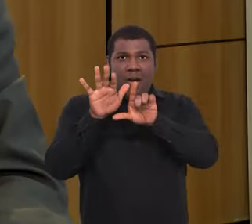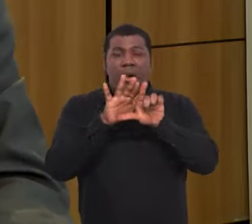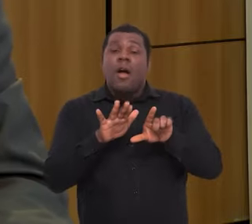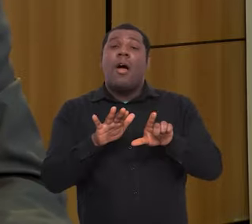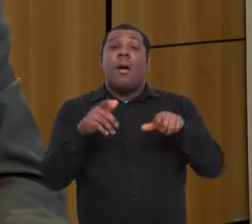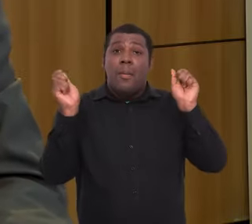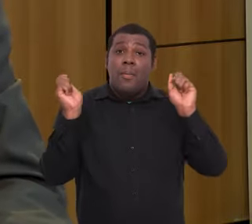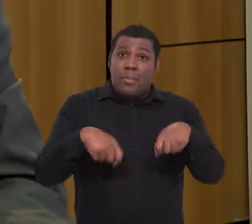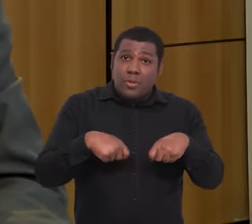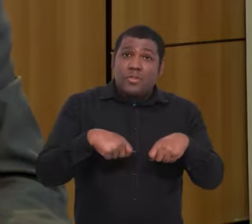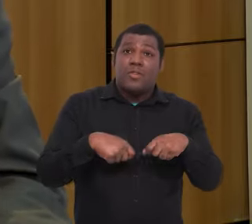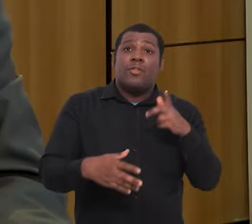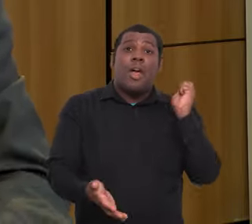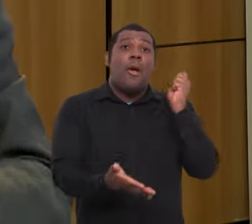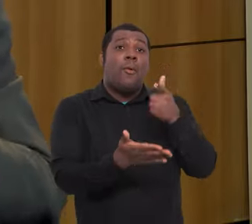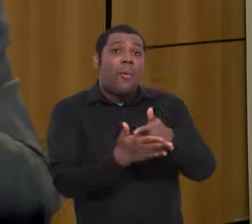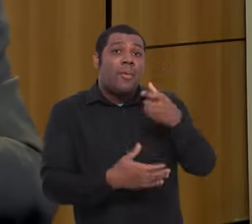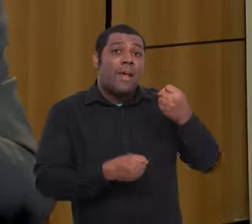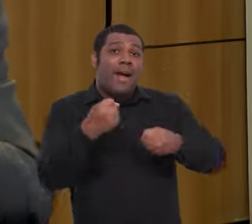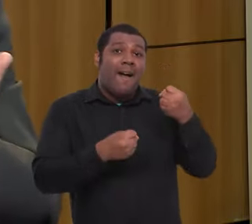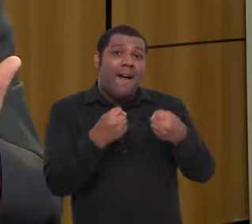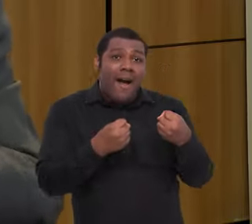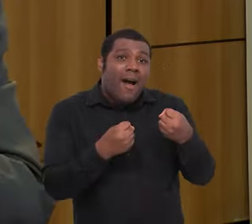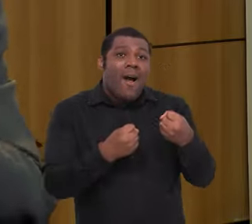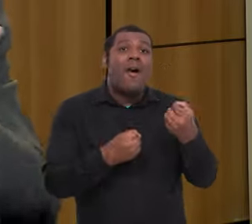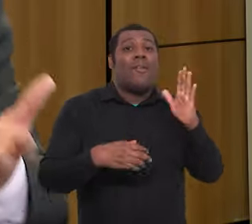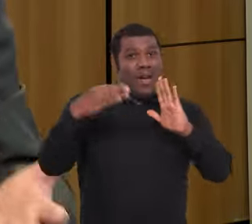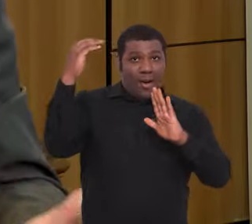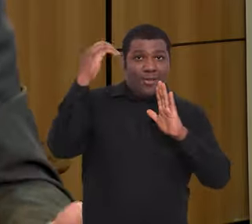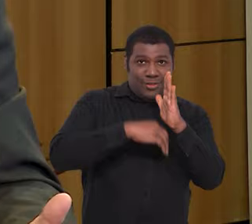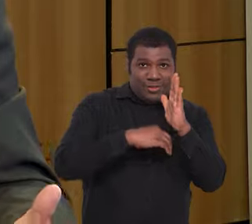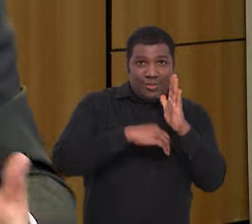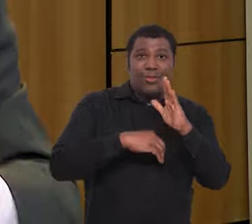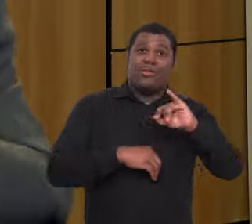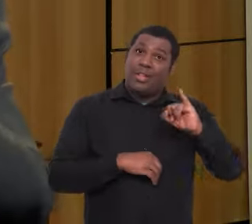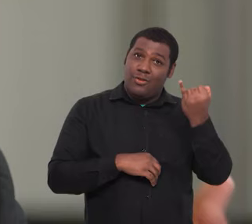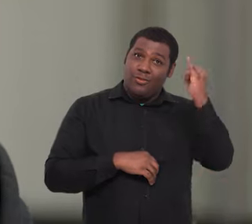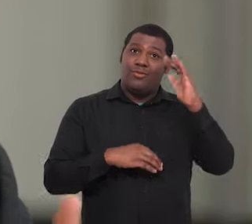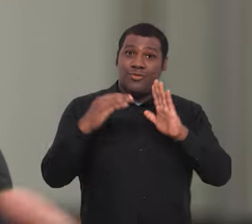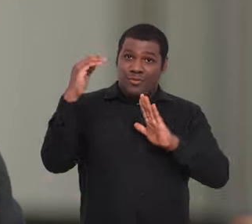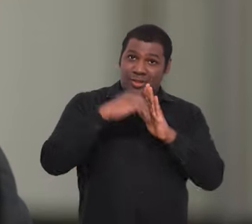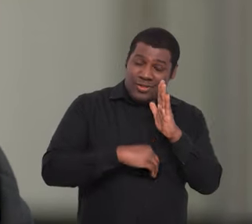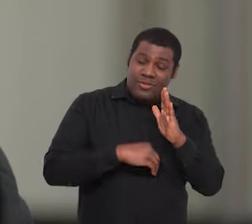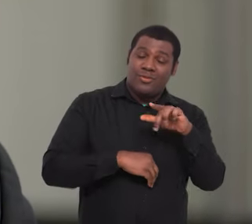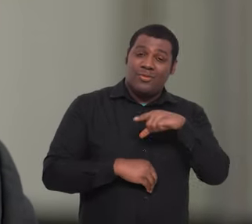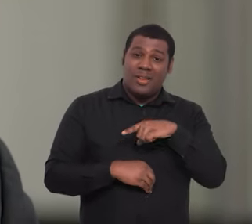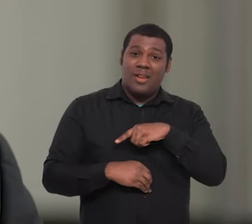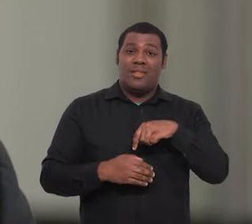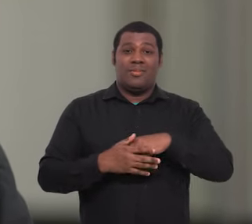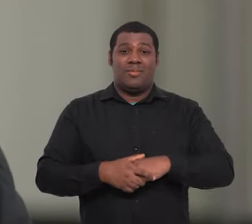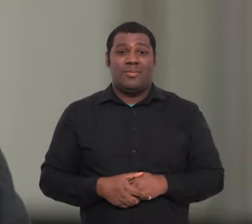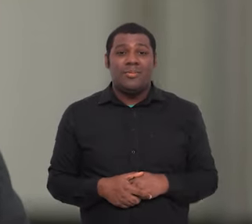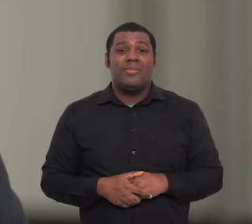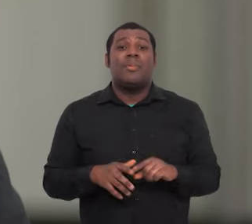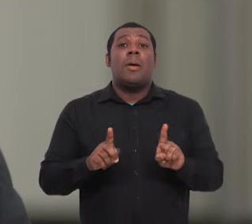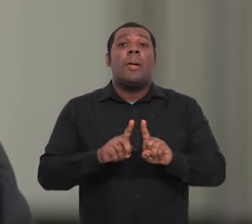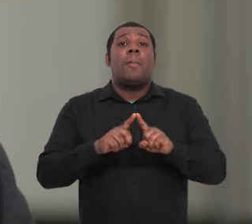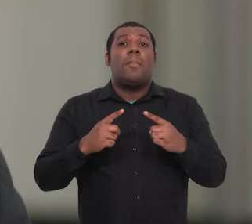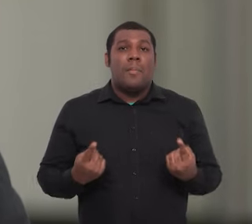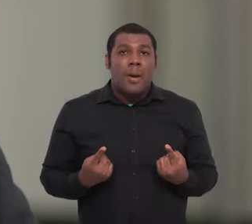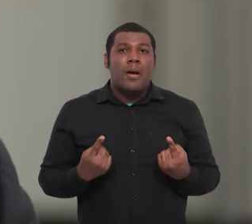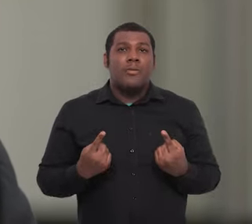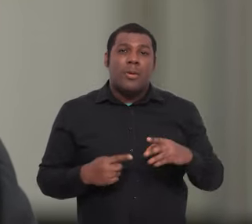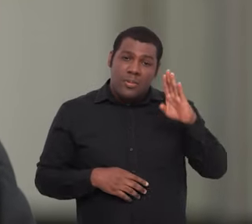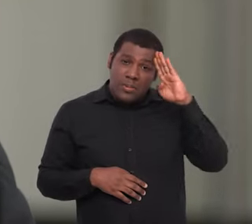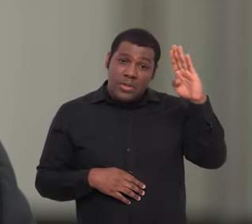com os taxes por exemplo né tudo isso nós estamos discutindo e aberto para discutir avaliar adaptar mas se preocupe com